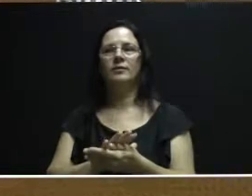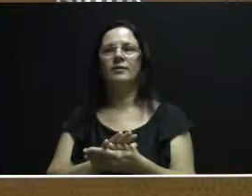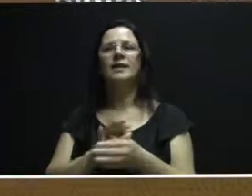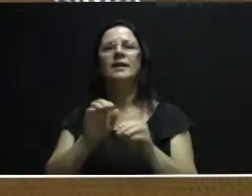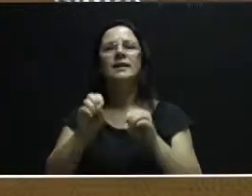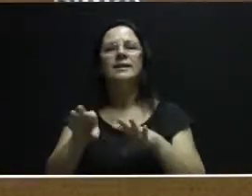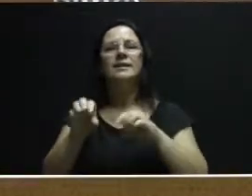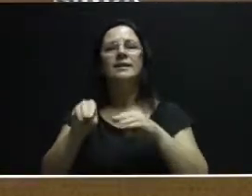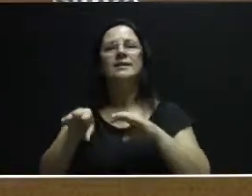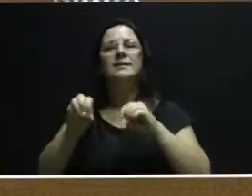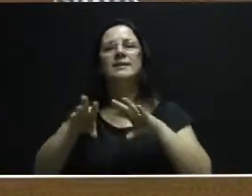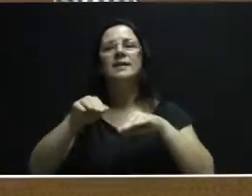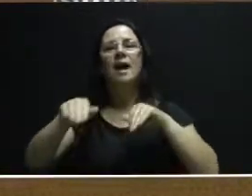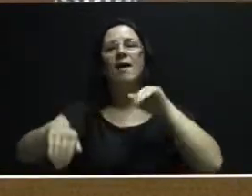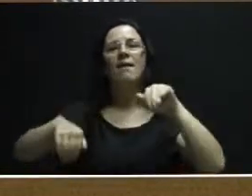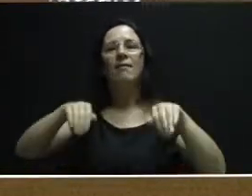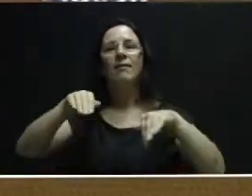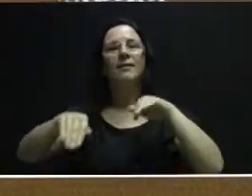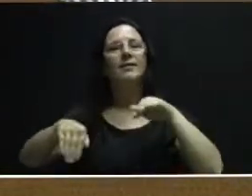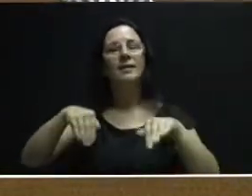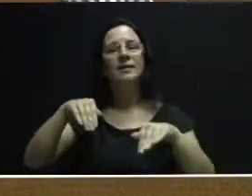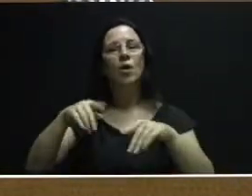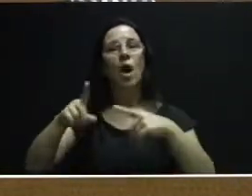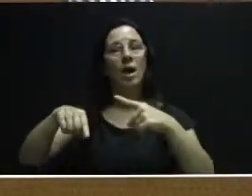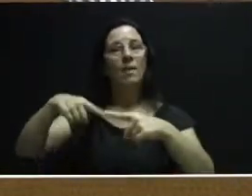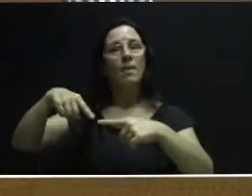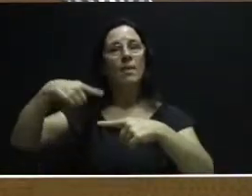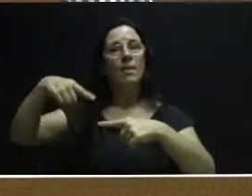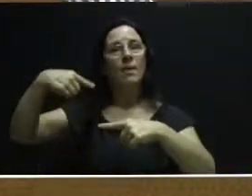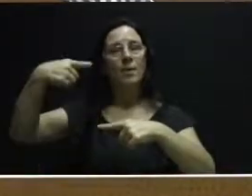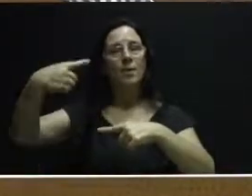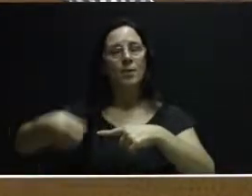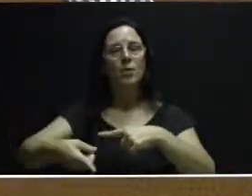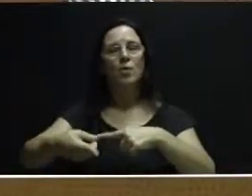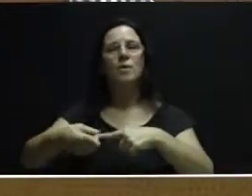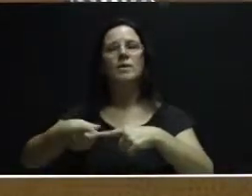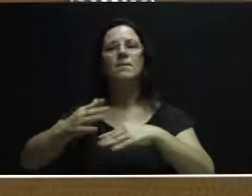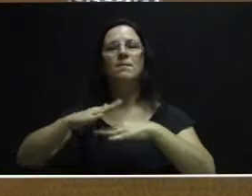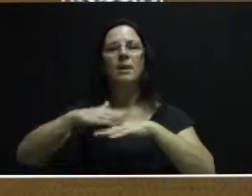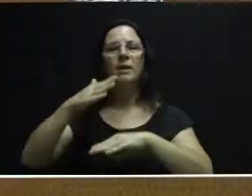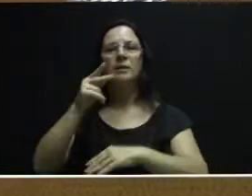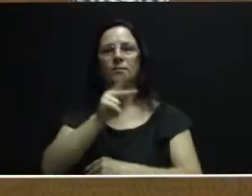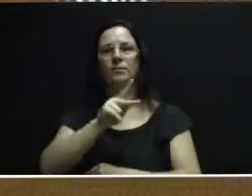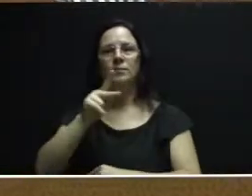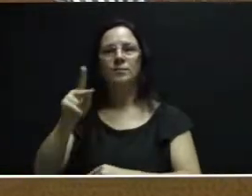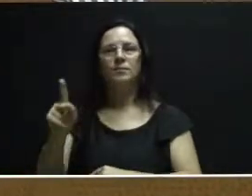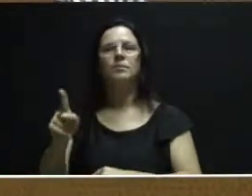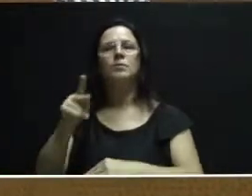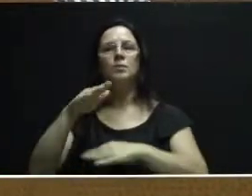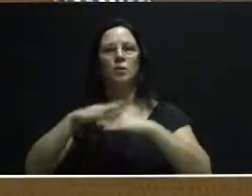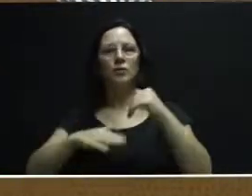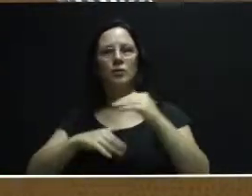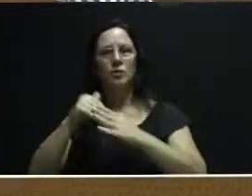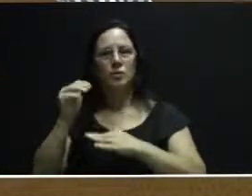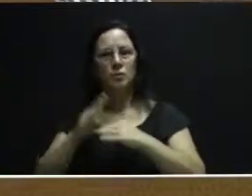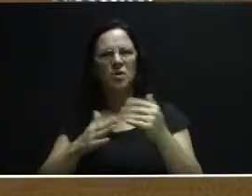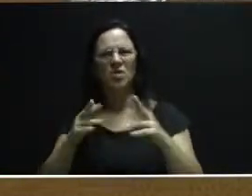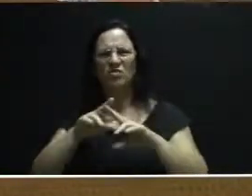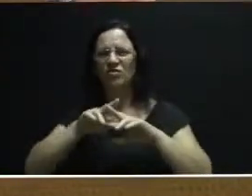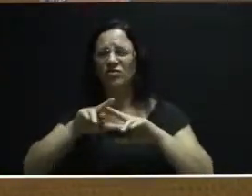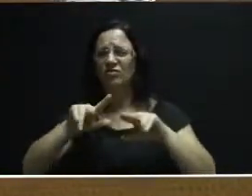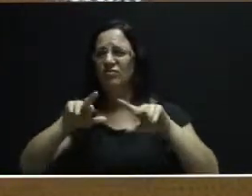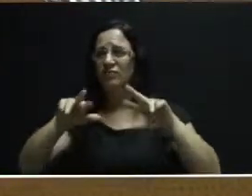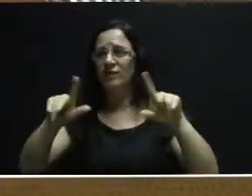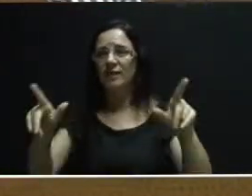ensinar a natação para muitas crianças. Depois disso, foram vindo mais profissionais, porque hoje está totalmente diferente, né? Hoje